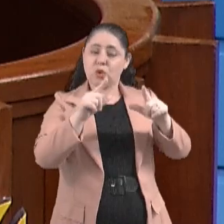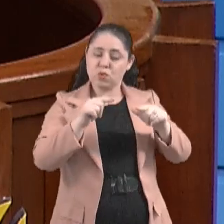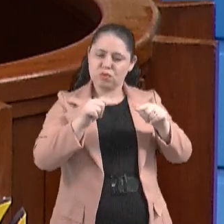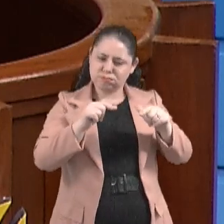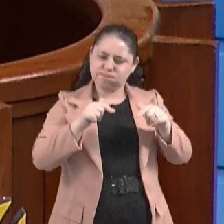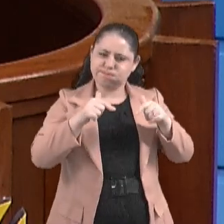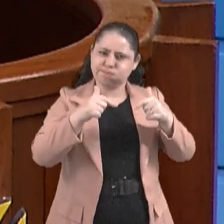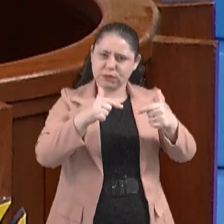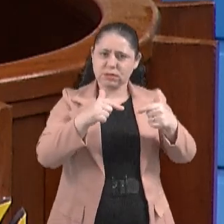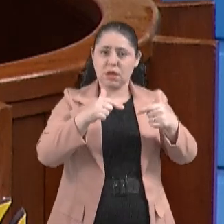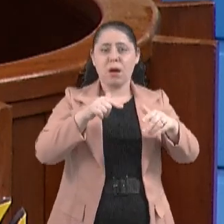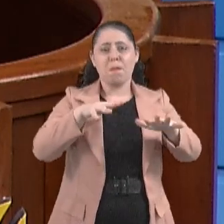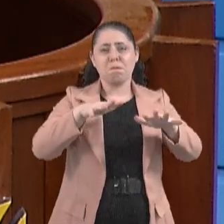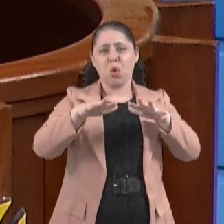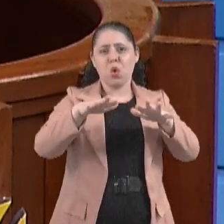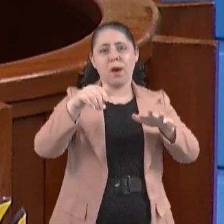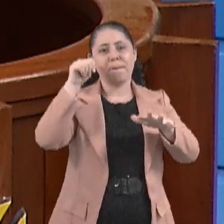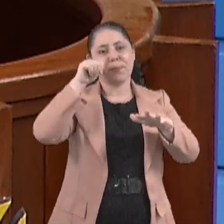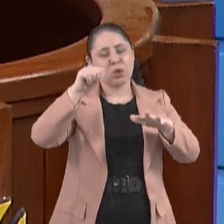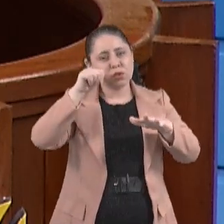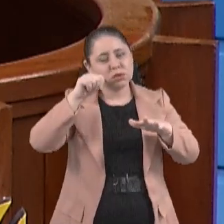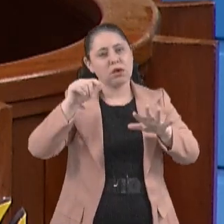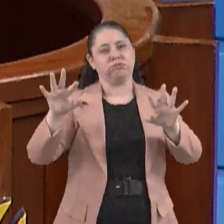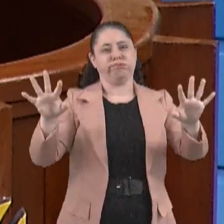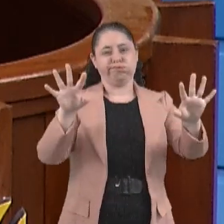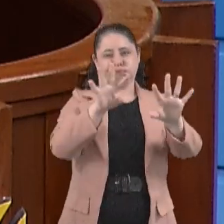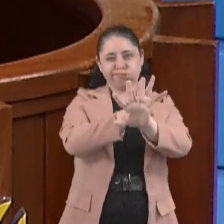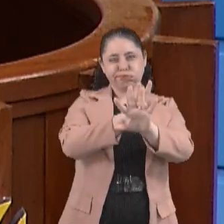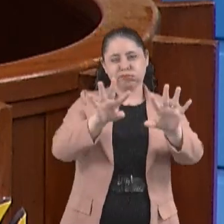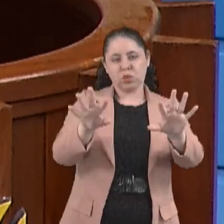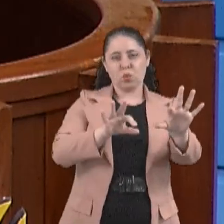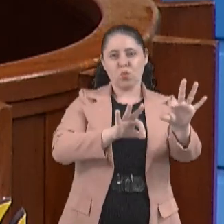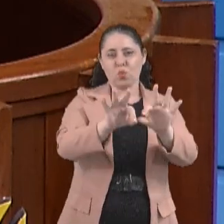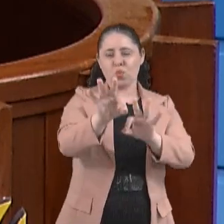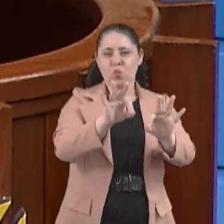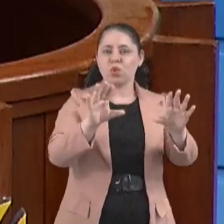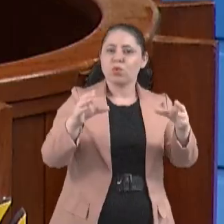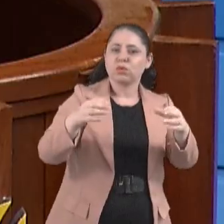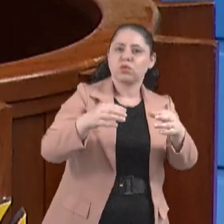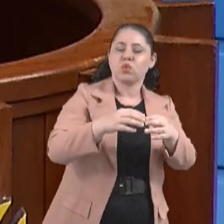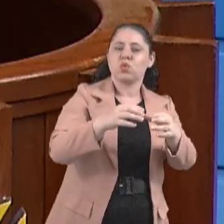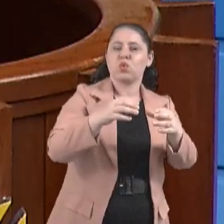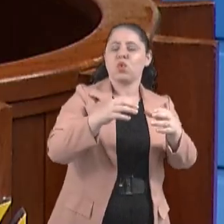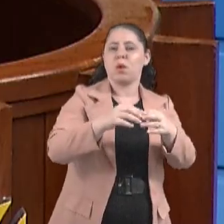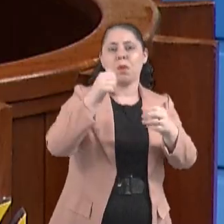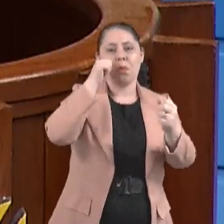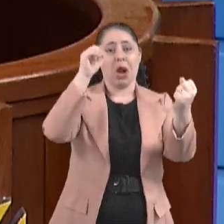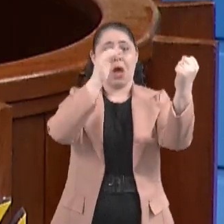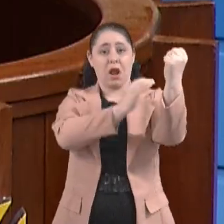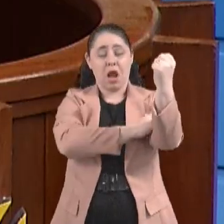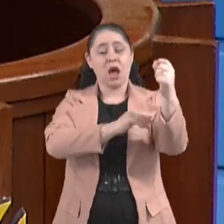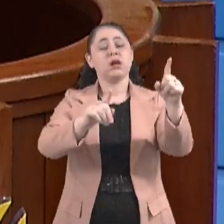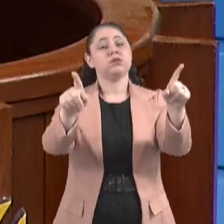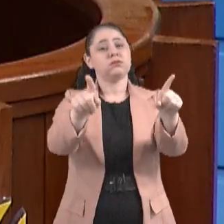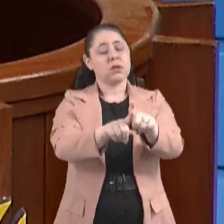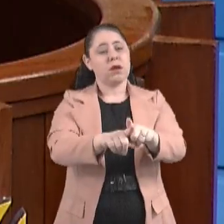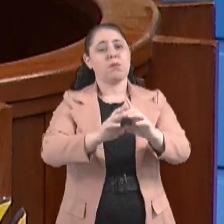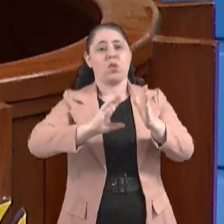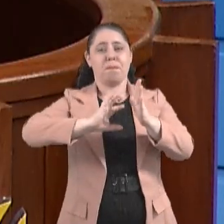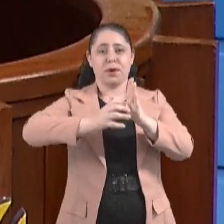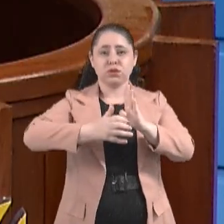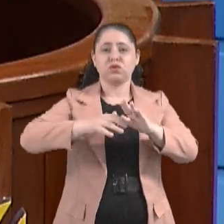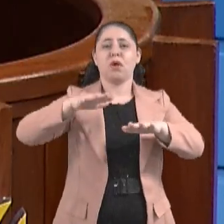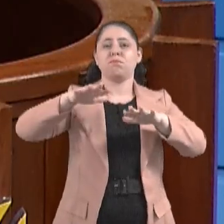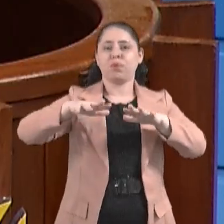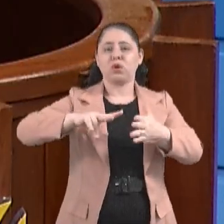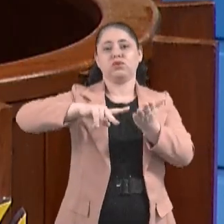lutas de muitos movimentos, de muitas organizações feministas, organizações de mulheres nos partidos, nos